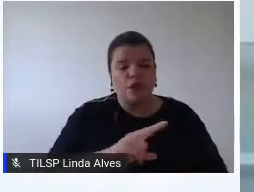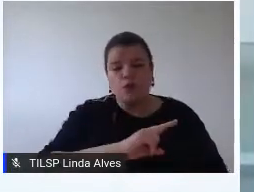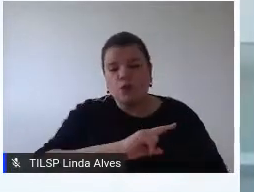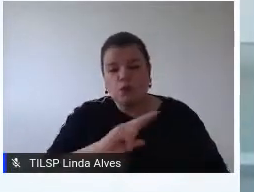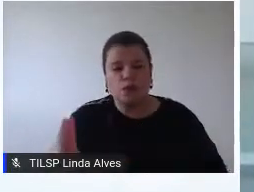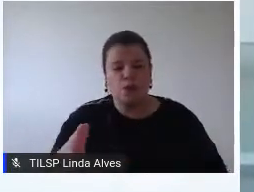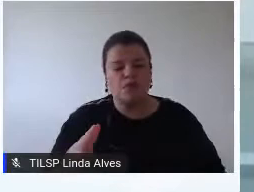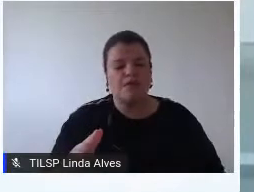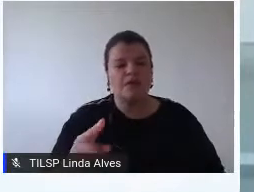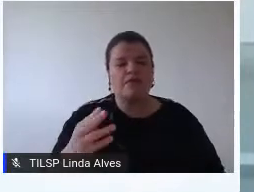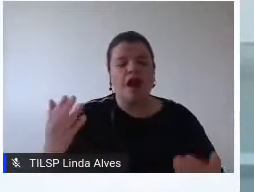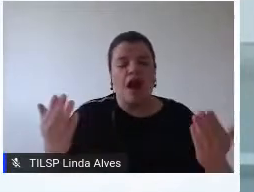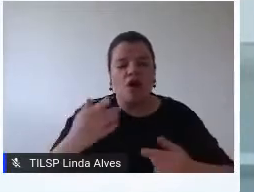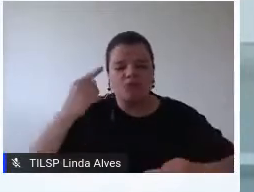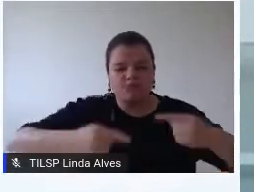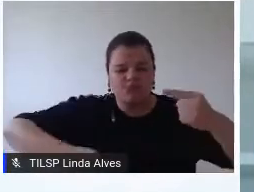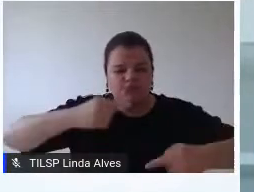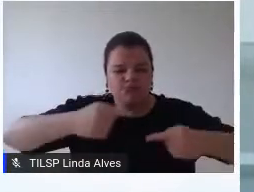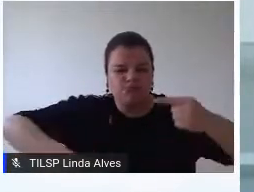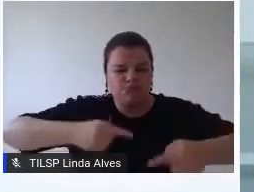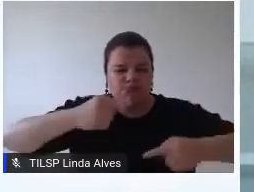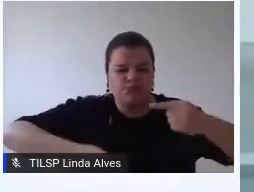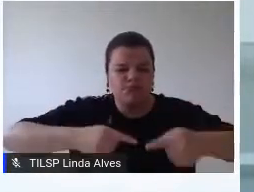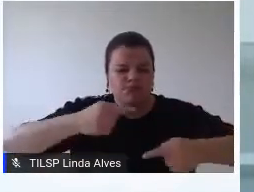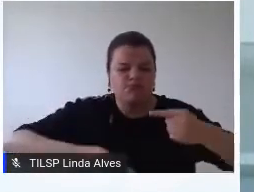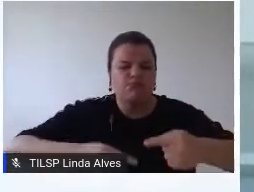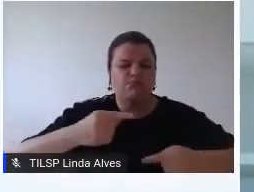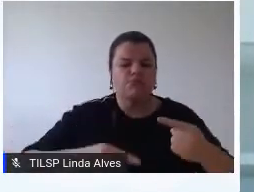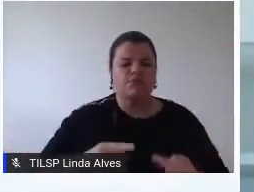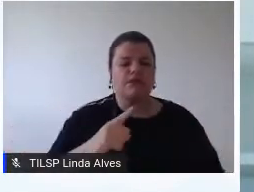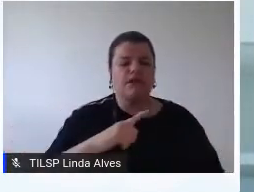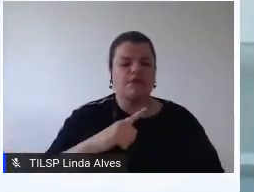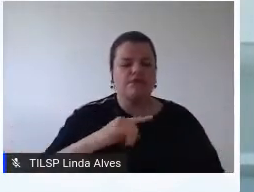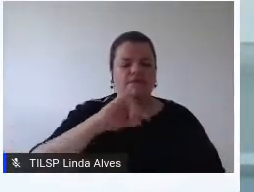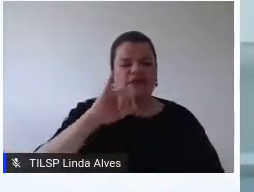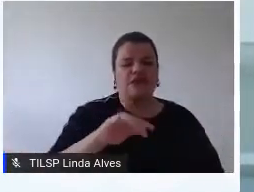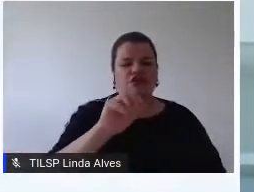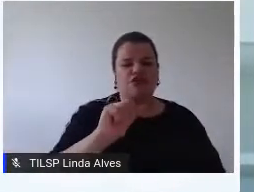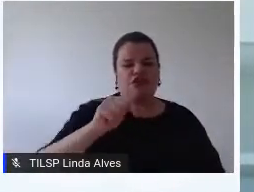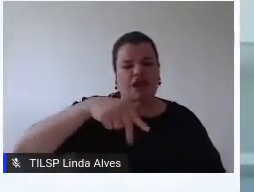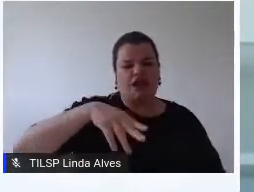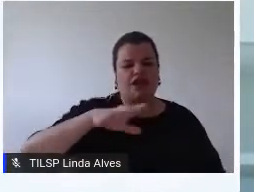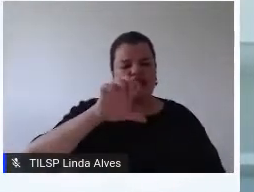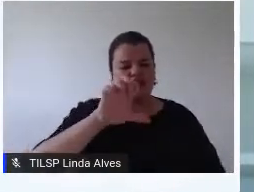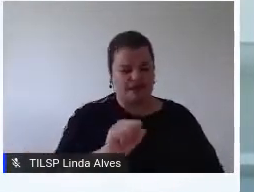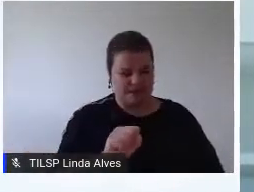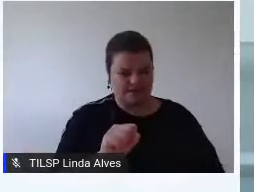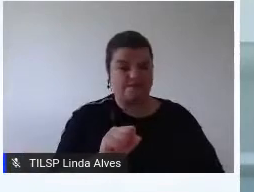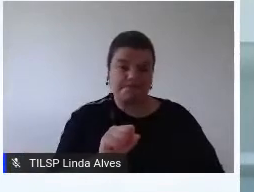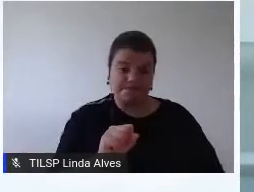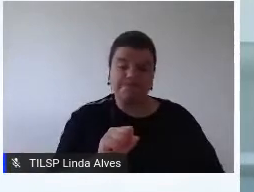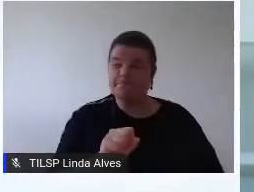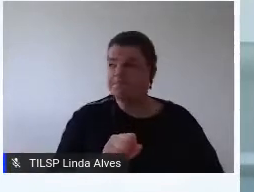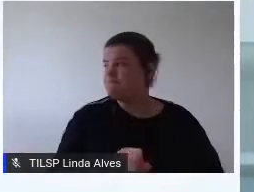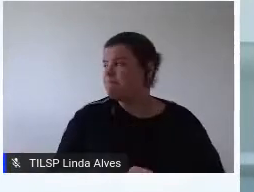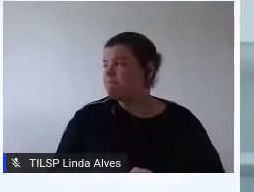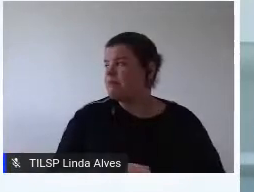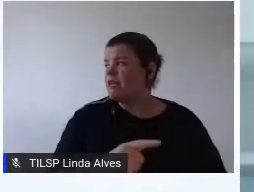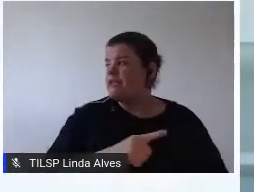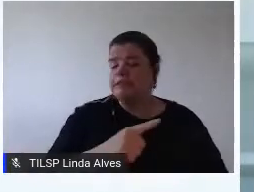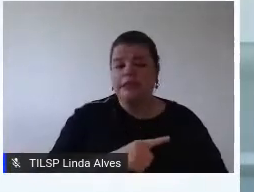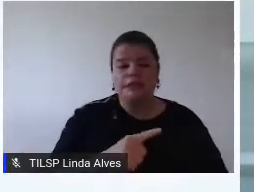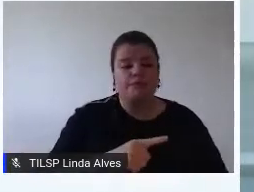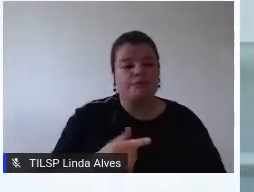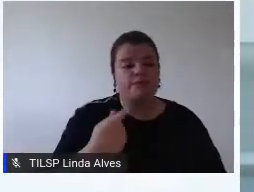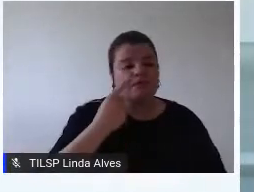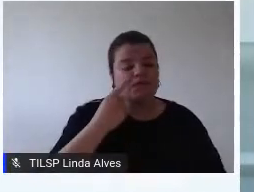para disputar o governo do Estado seja o do Jacques Wagner. E tem um outro detalhe importante, que é o fato